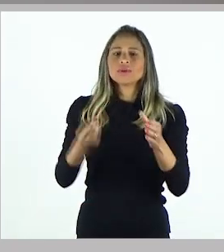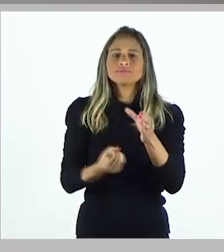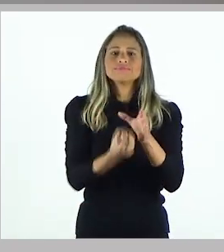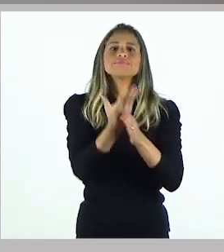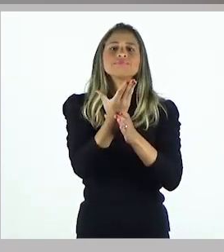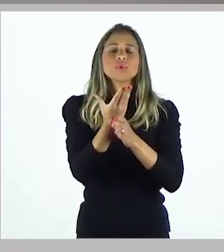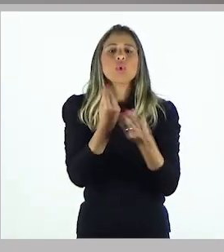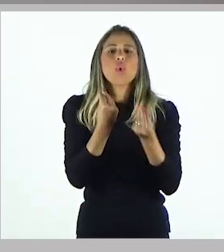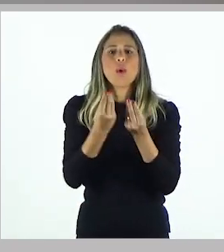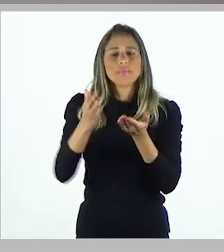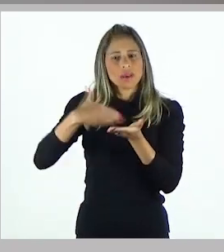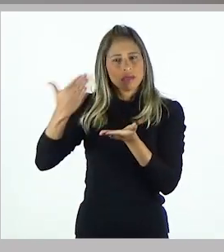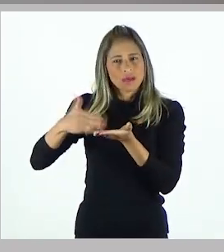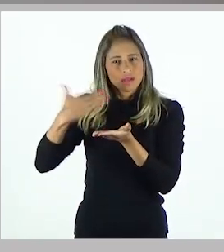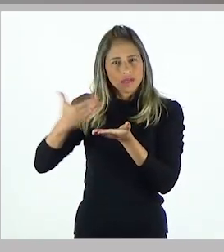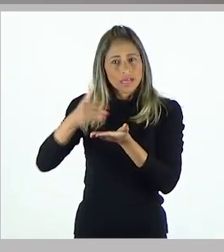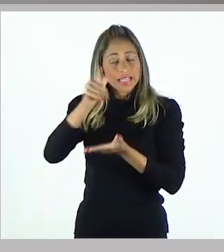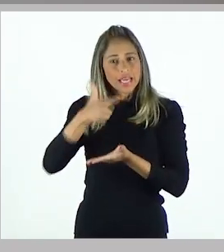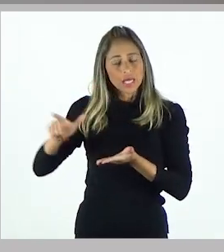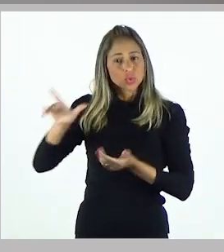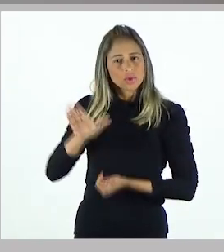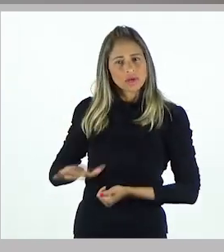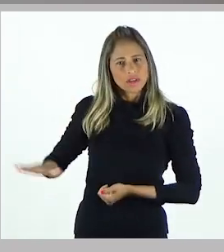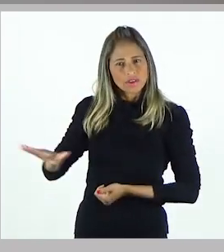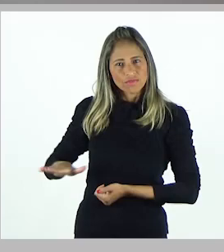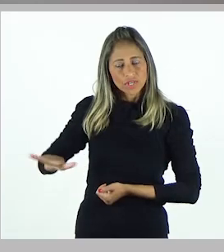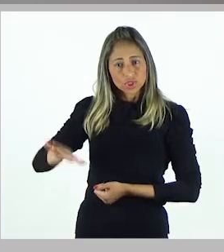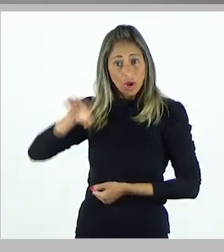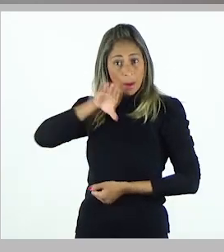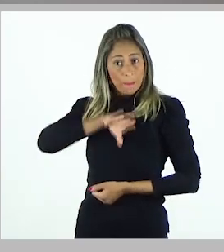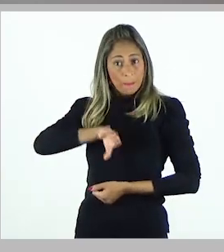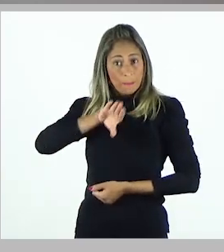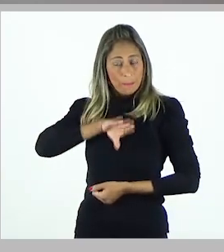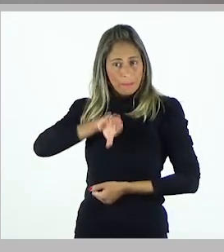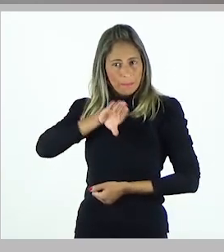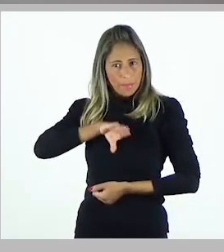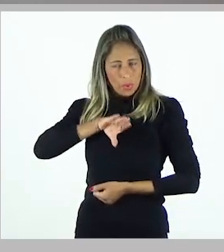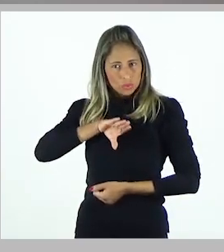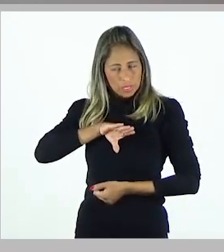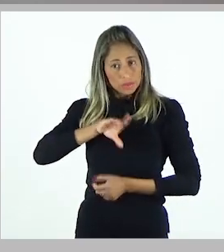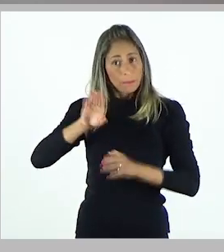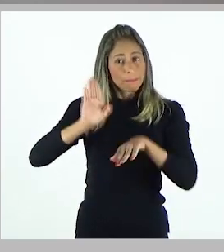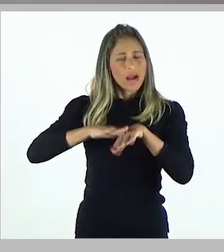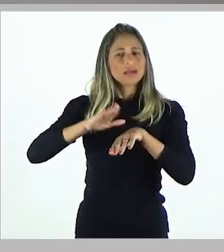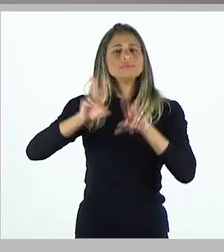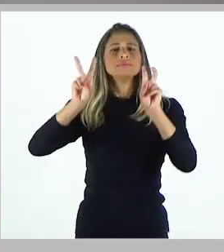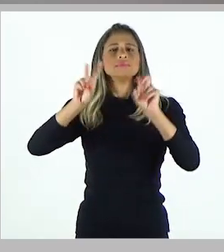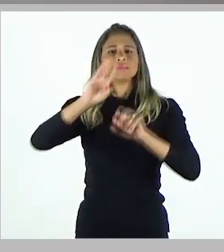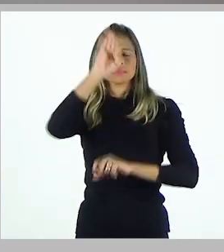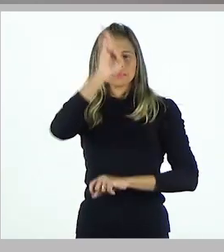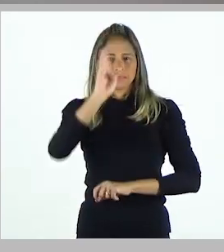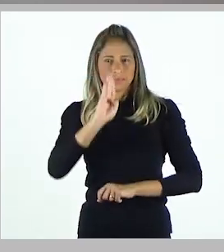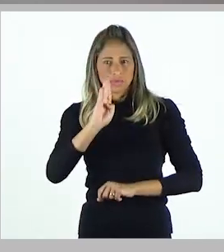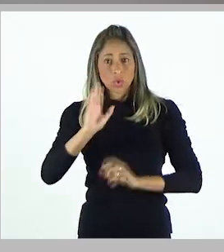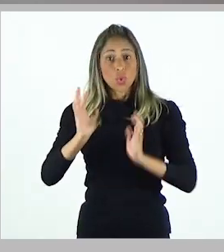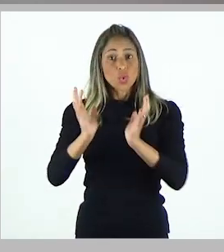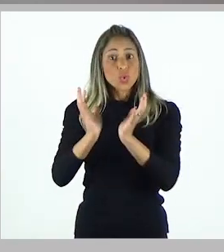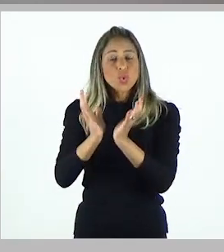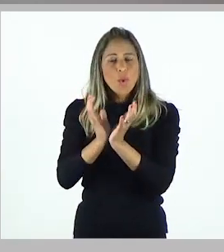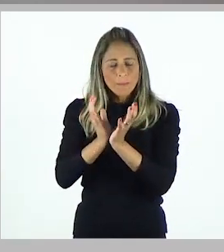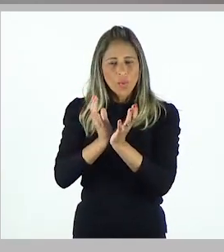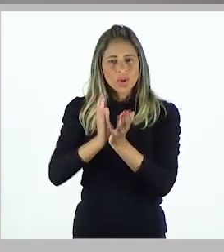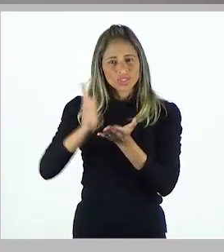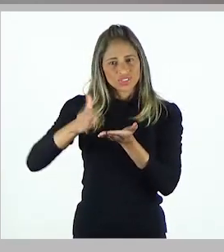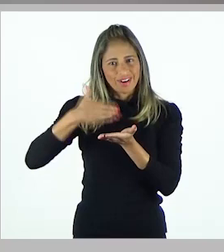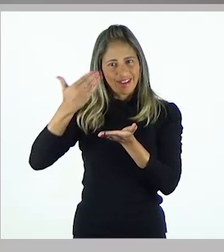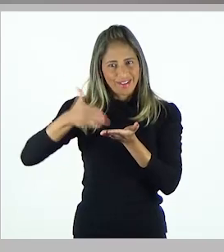dá a presença dos livros de literatura infantil em português, particularmente os brasileiros. O Clube de Leitura